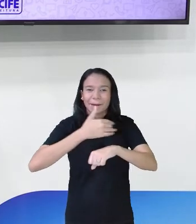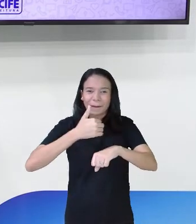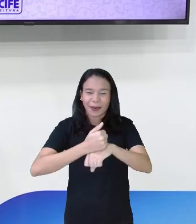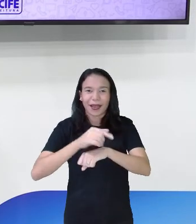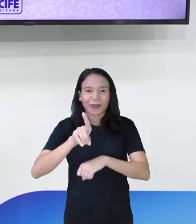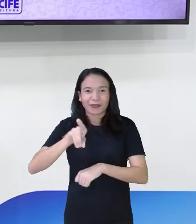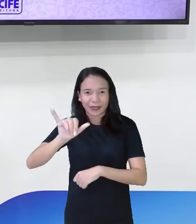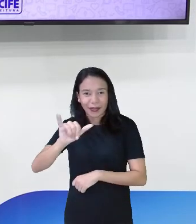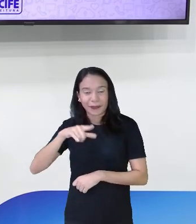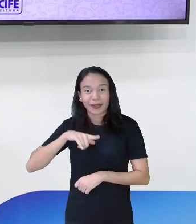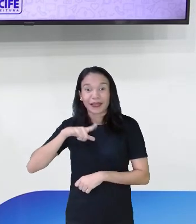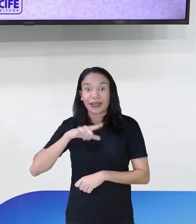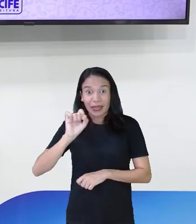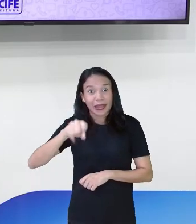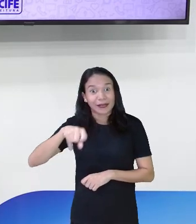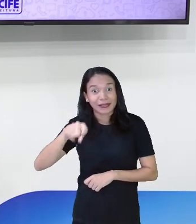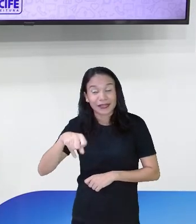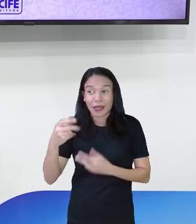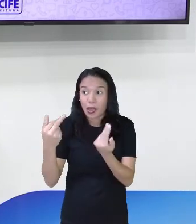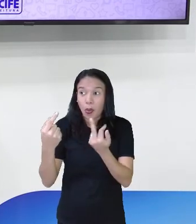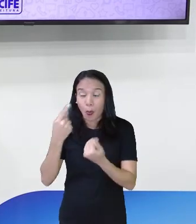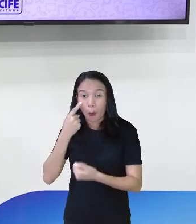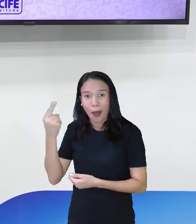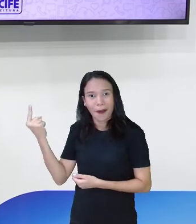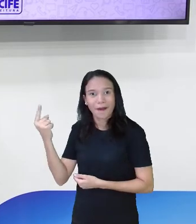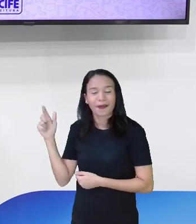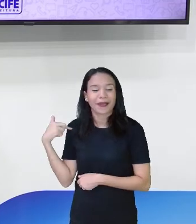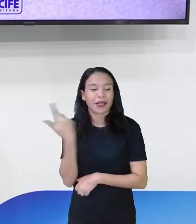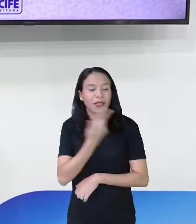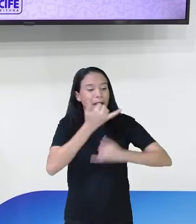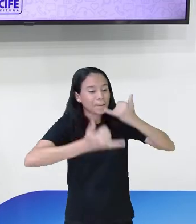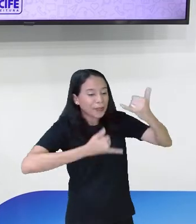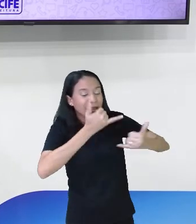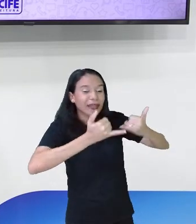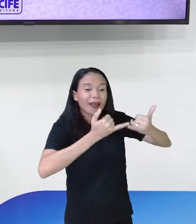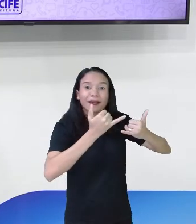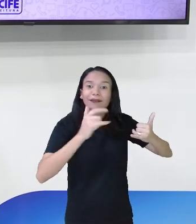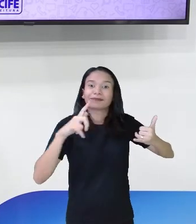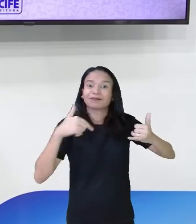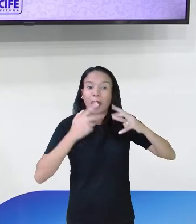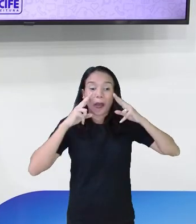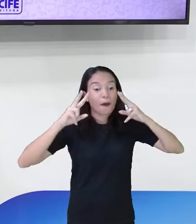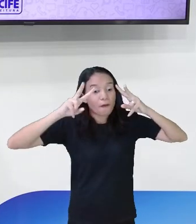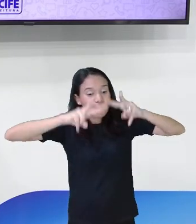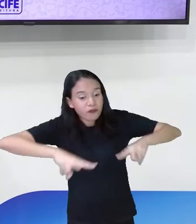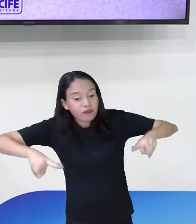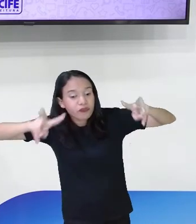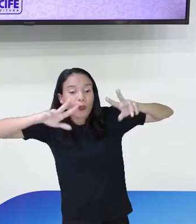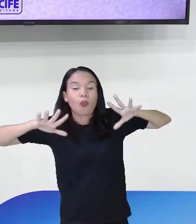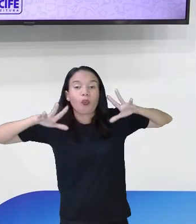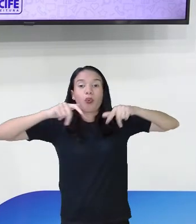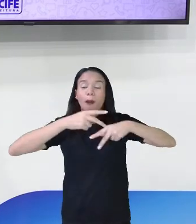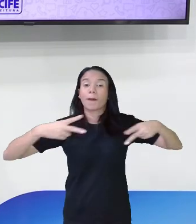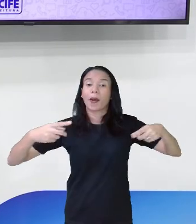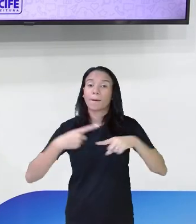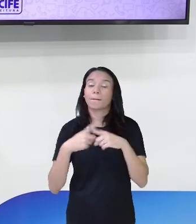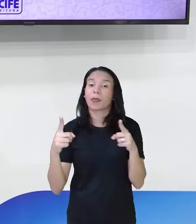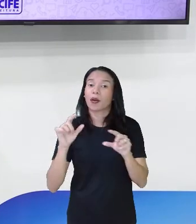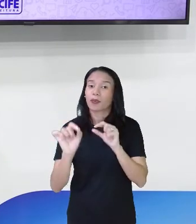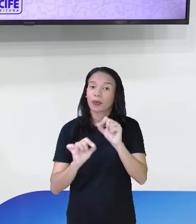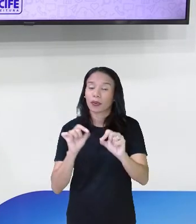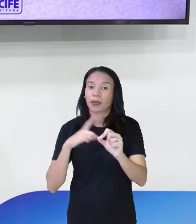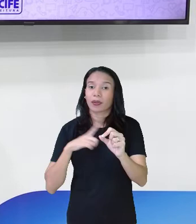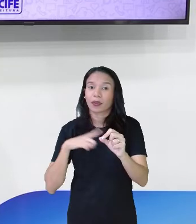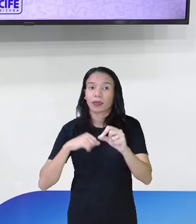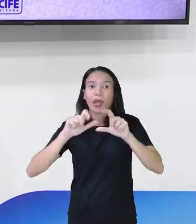de Recife, tinha um peixe-boi. E a gente, quando ia brincar na praça, nós víamos esse animalzinho, só que tinha lá